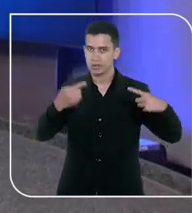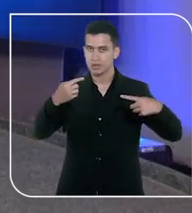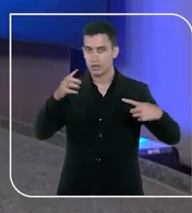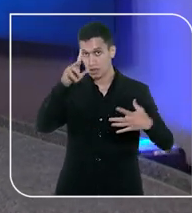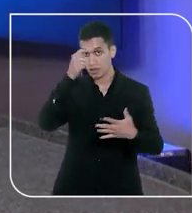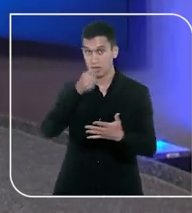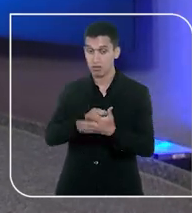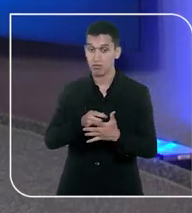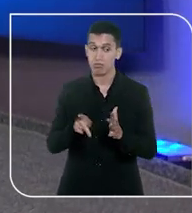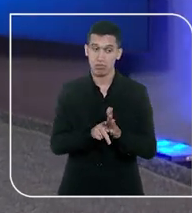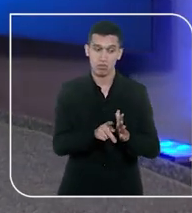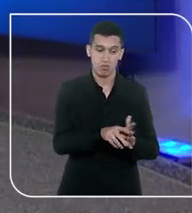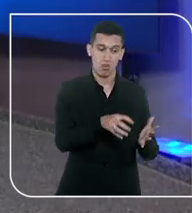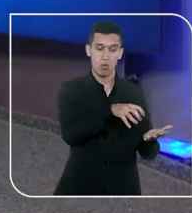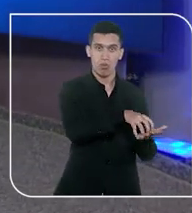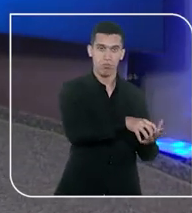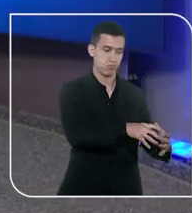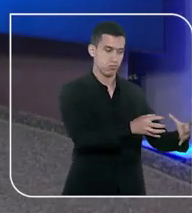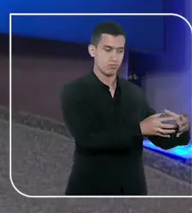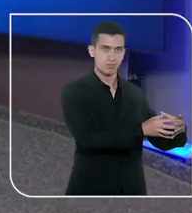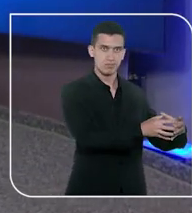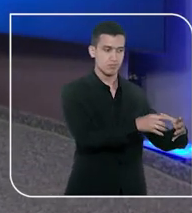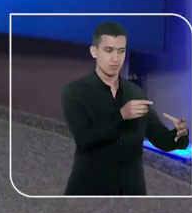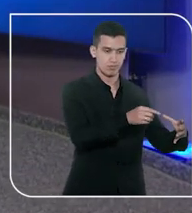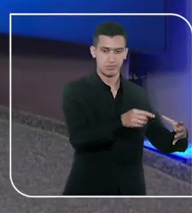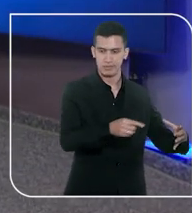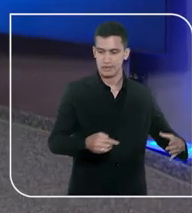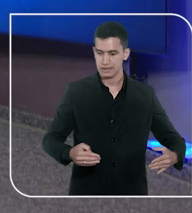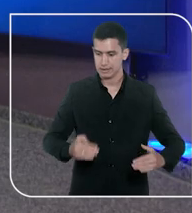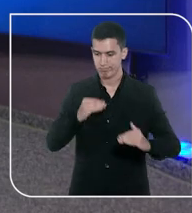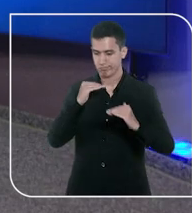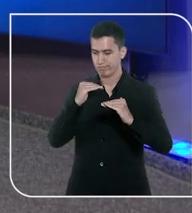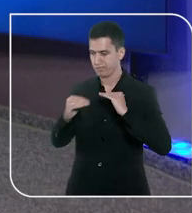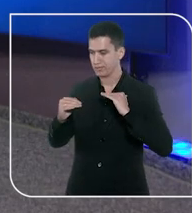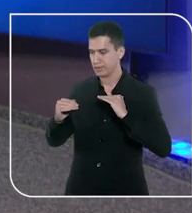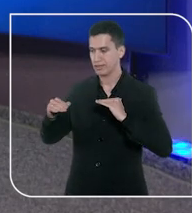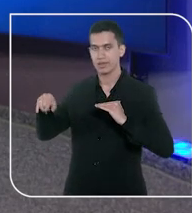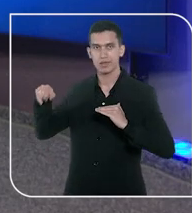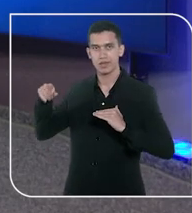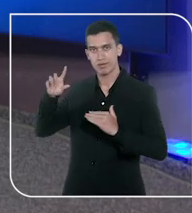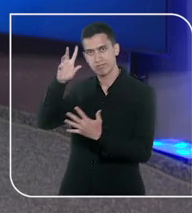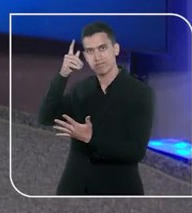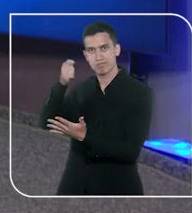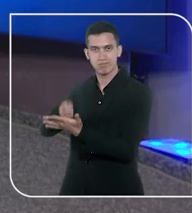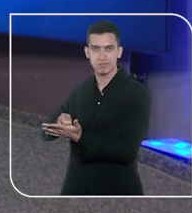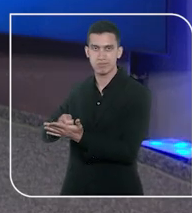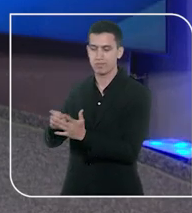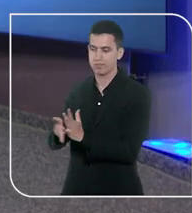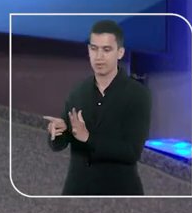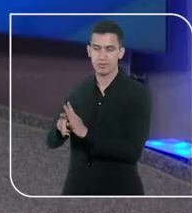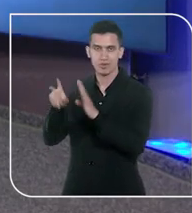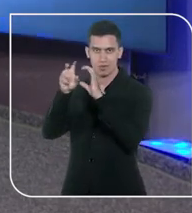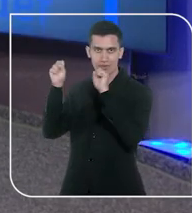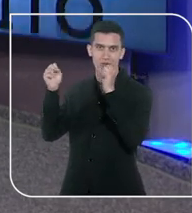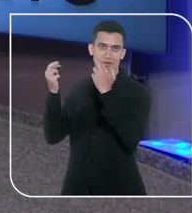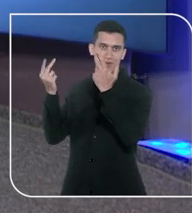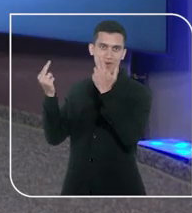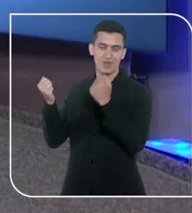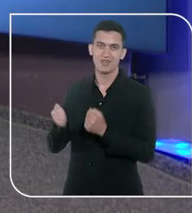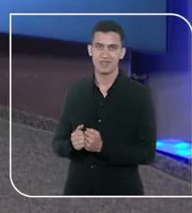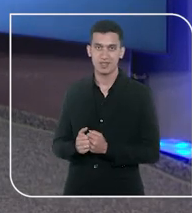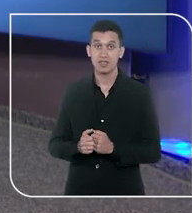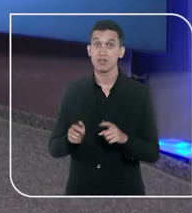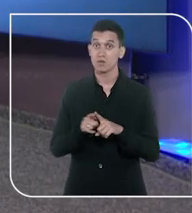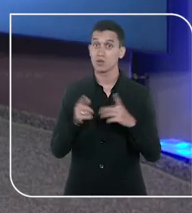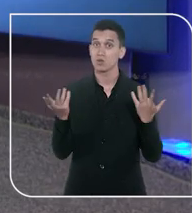órgão fracionário, o qual divergiu do entendimento de outro órgão fracionário do mesmo tribunal. E no programa de hoje, além